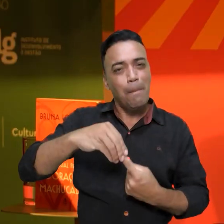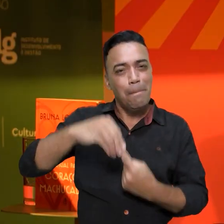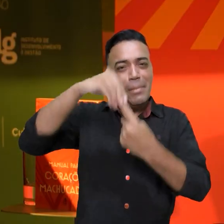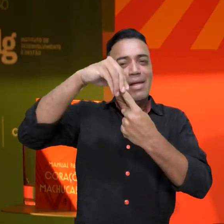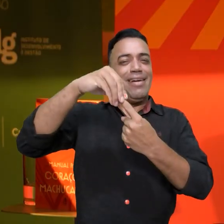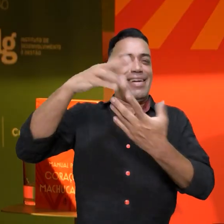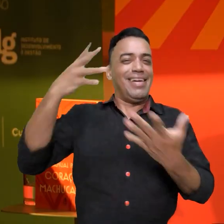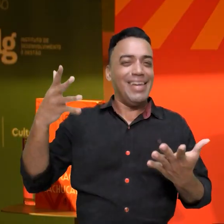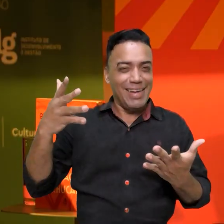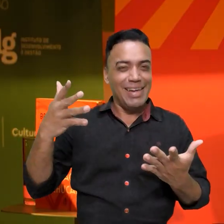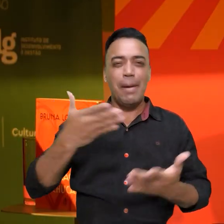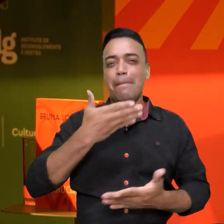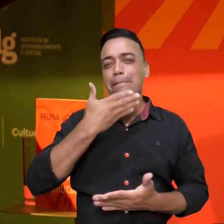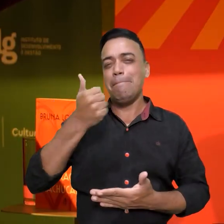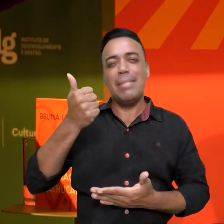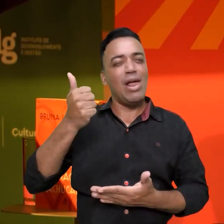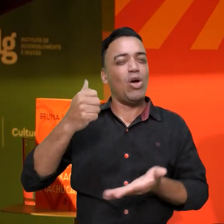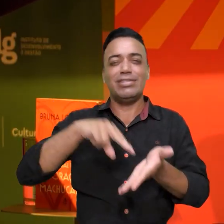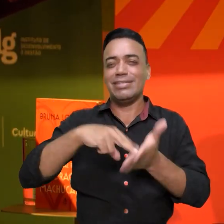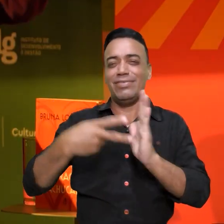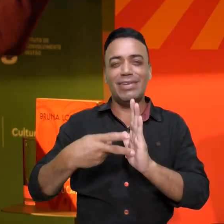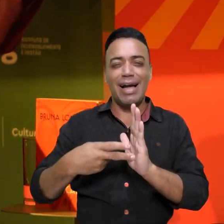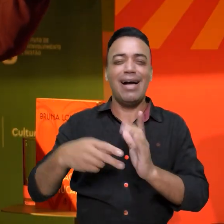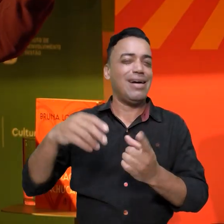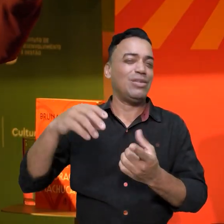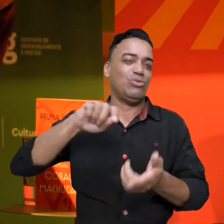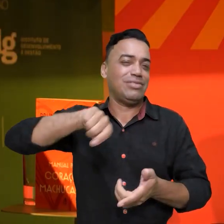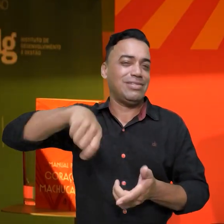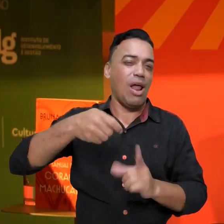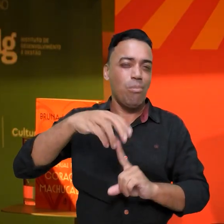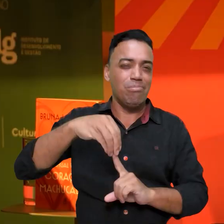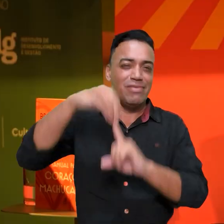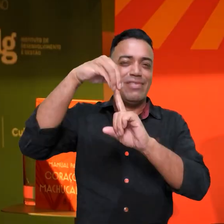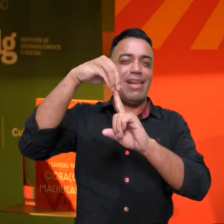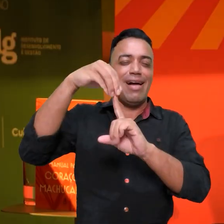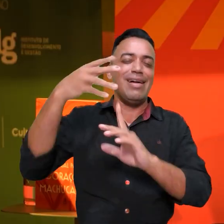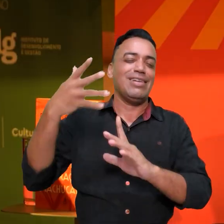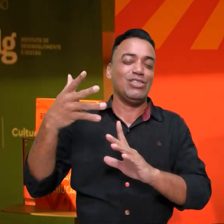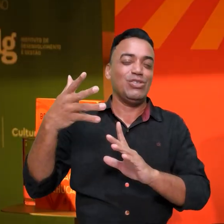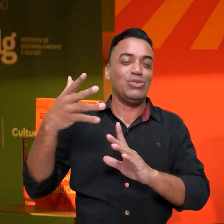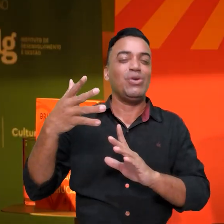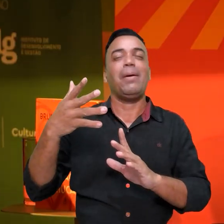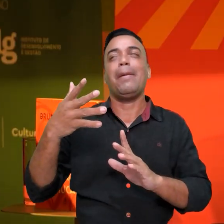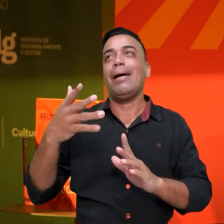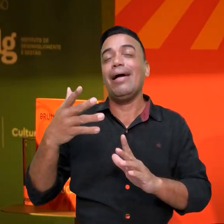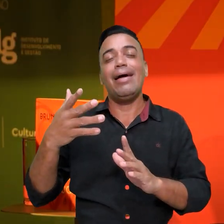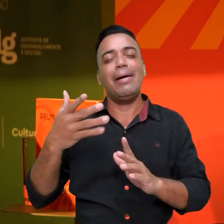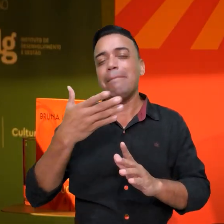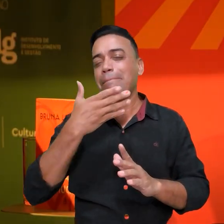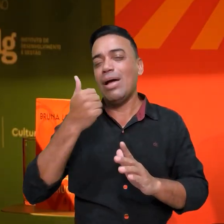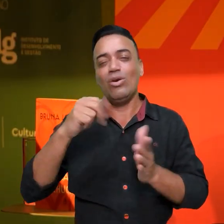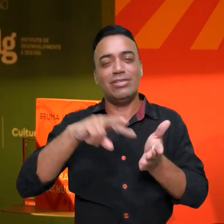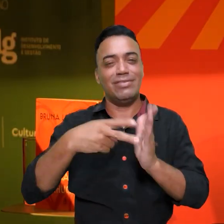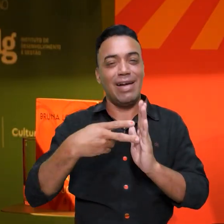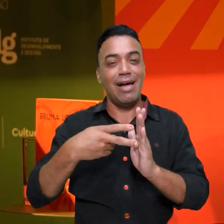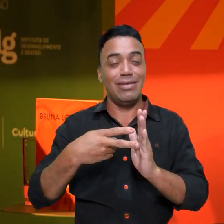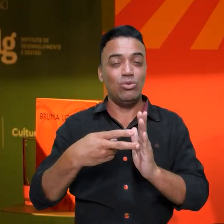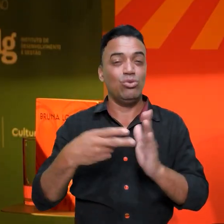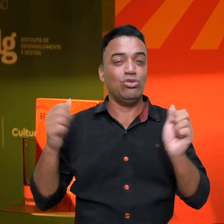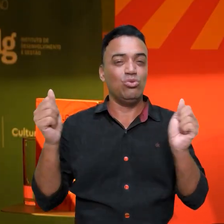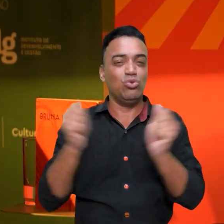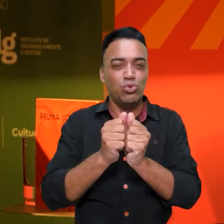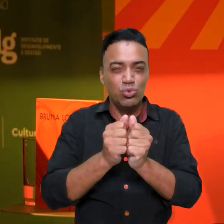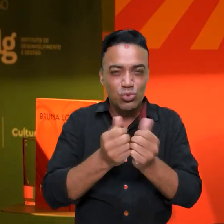privilégio, no melhor sentido dessa palavra tão ruim, mas no melhor sentido dela, de estar aqui